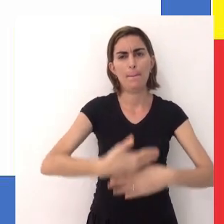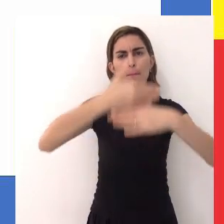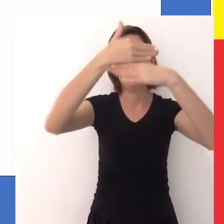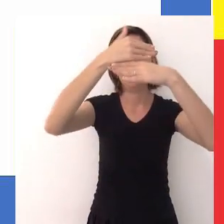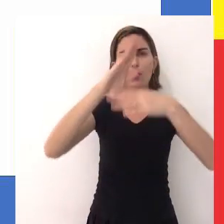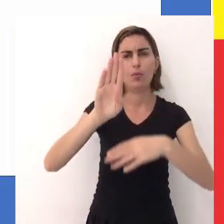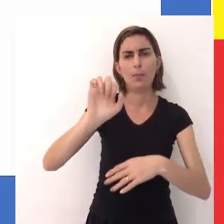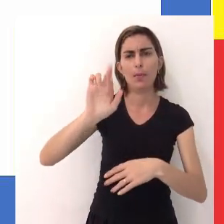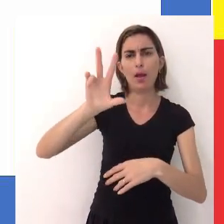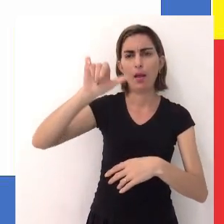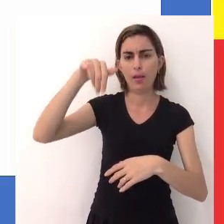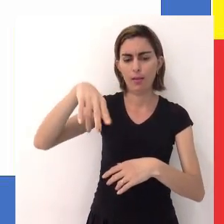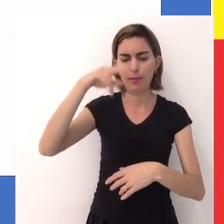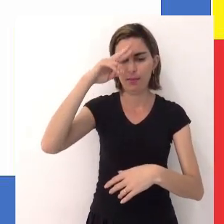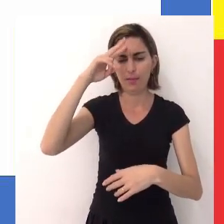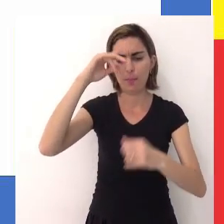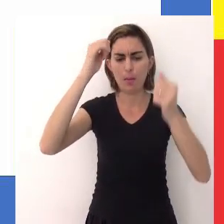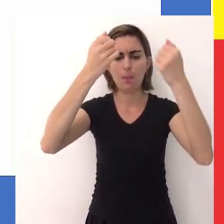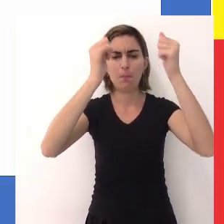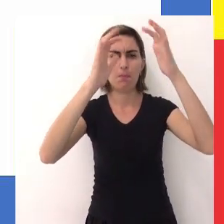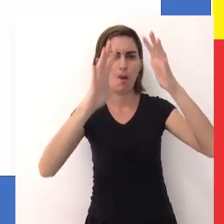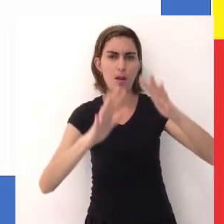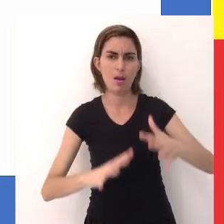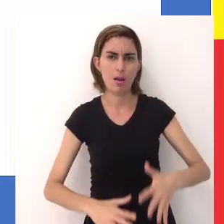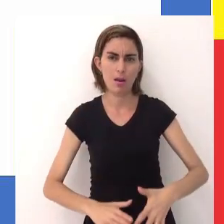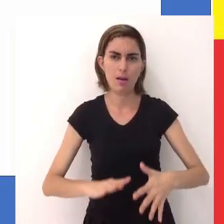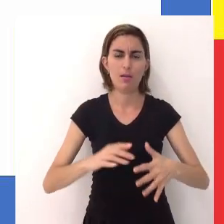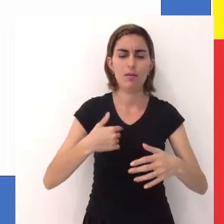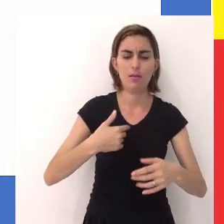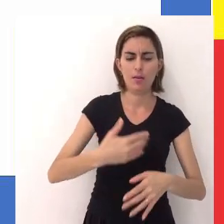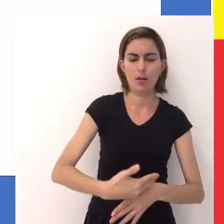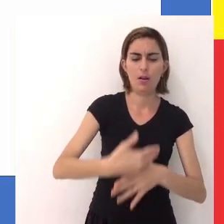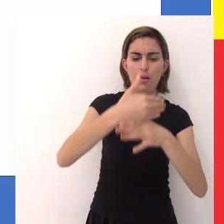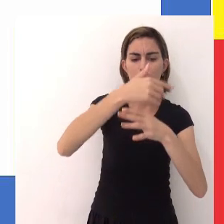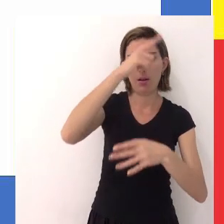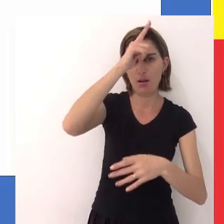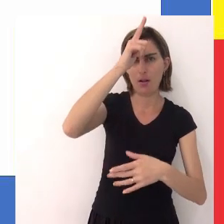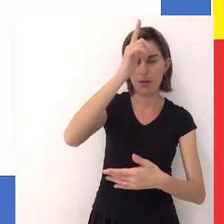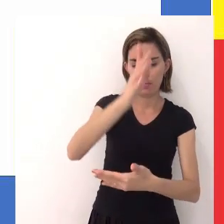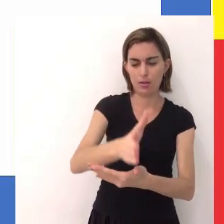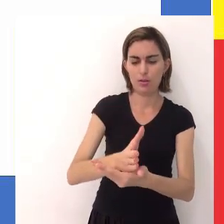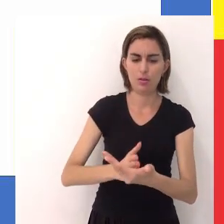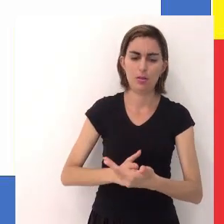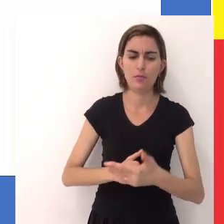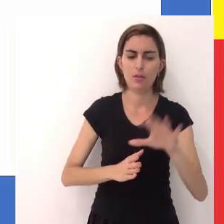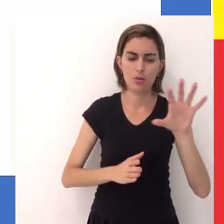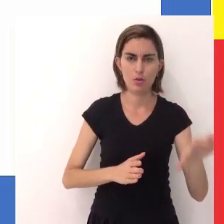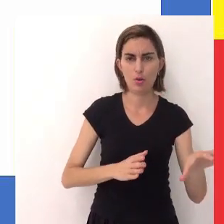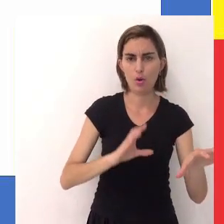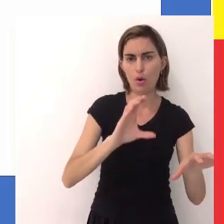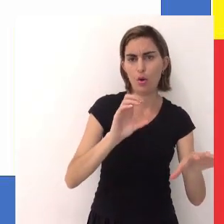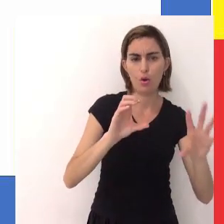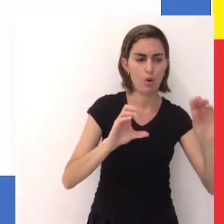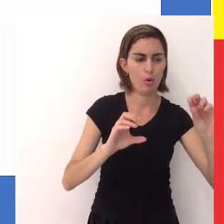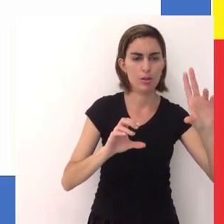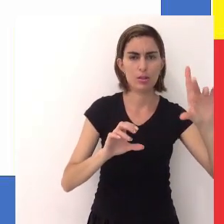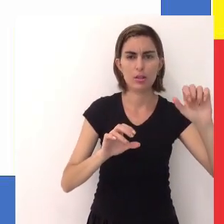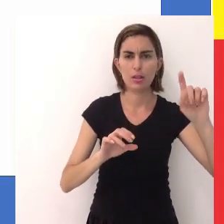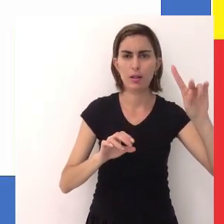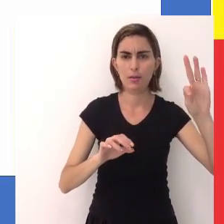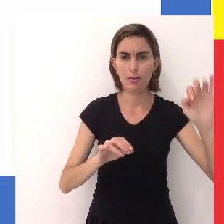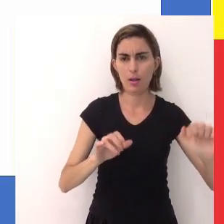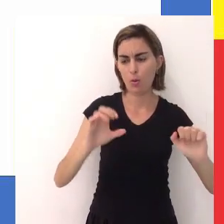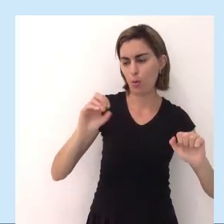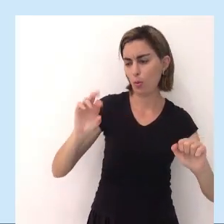Berlim. Vocês lembram que a gente falou no início da aula que a Alemanha foi dividida, né, na região ocidental e